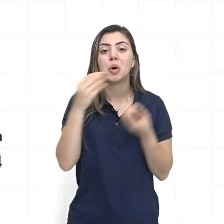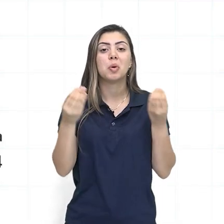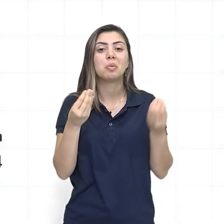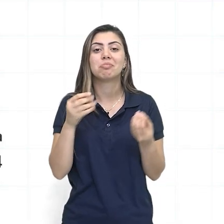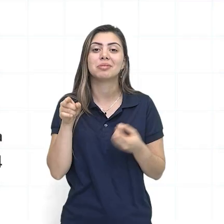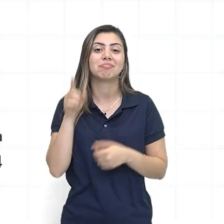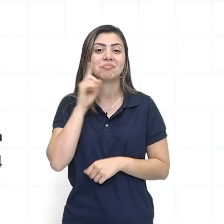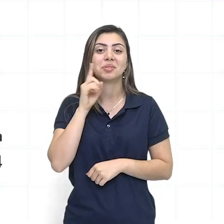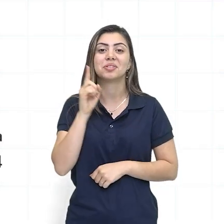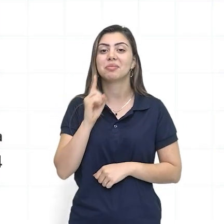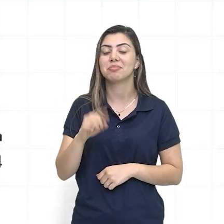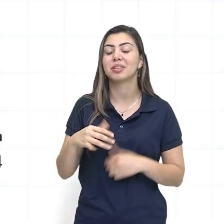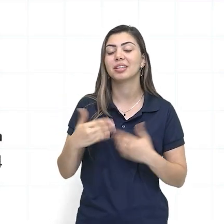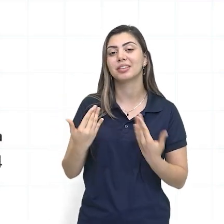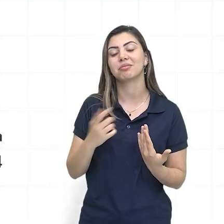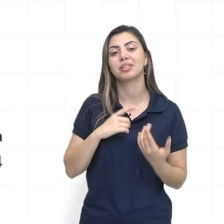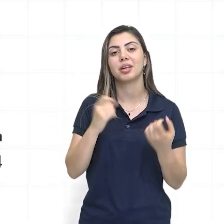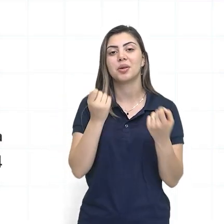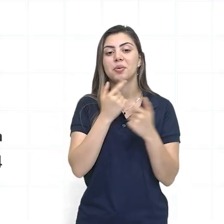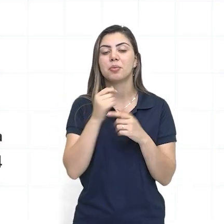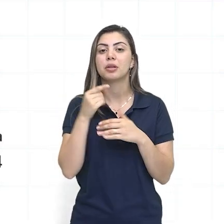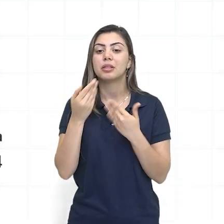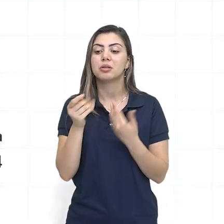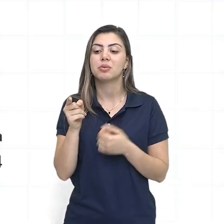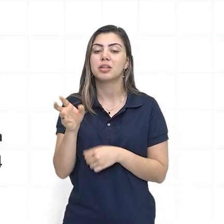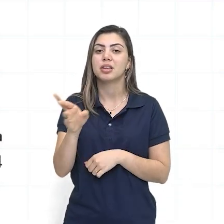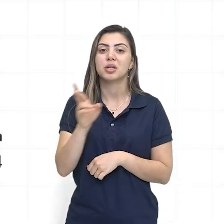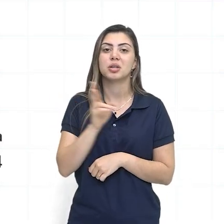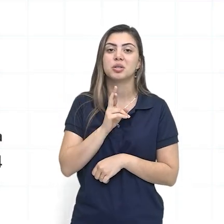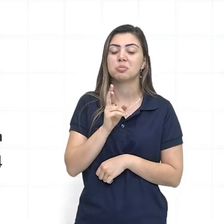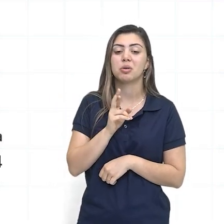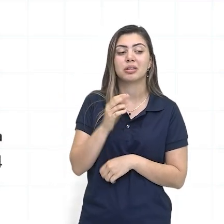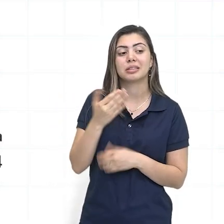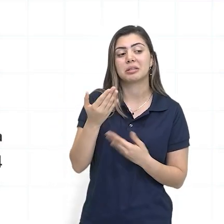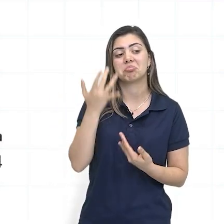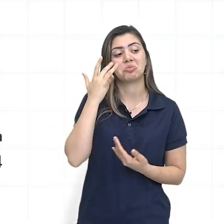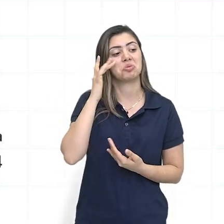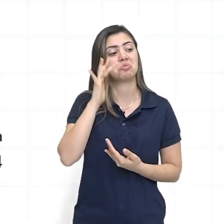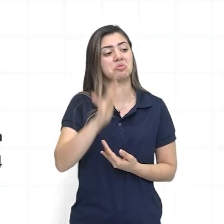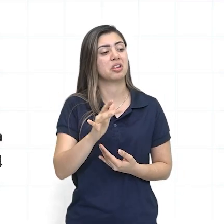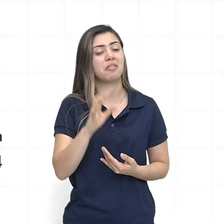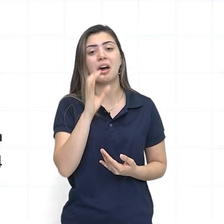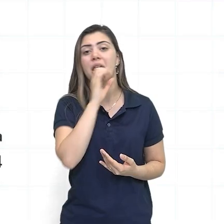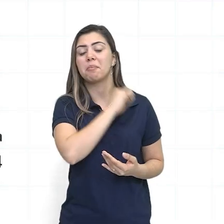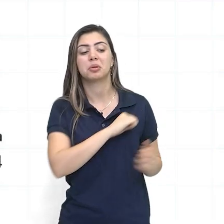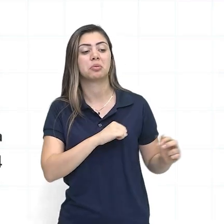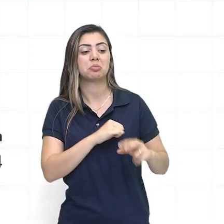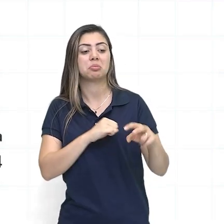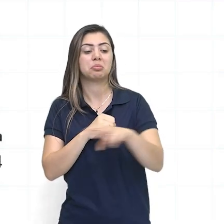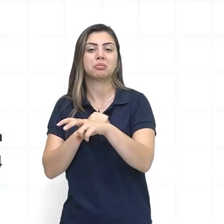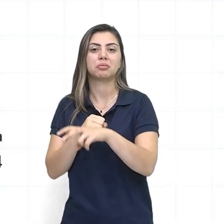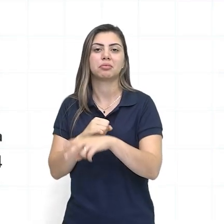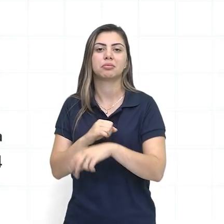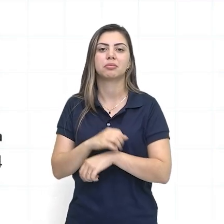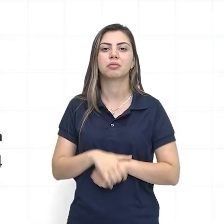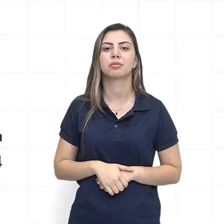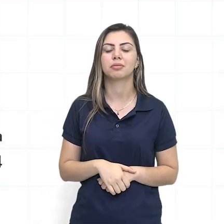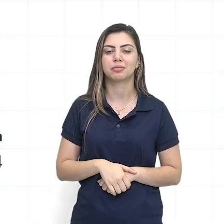falava essa palavra, né? E aí ele deu uma resposta inesperada, né? Não sei não, o bicho passou muito rápido, então não sabia